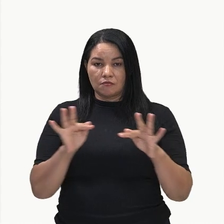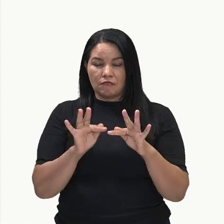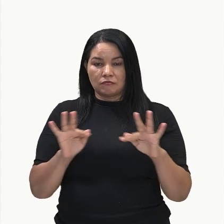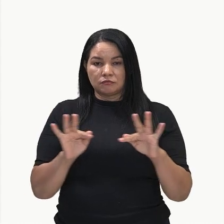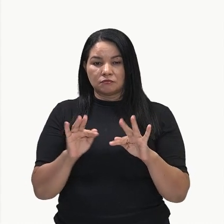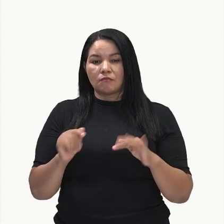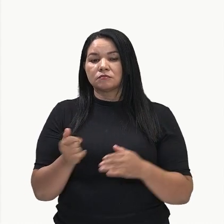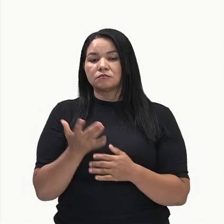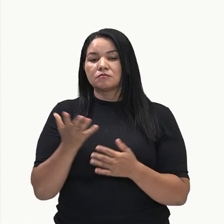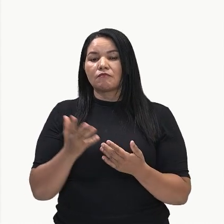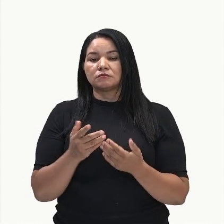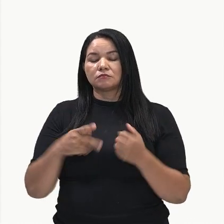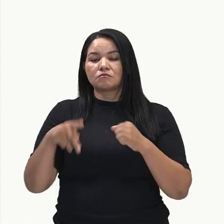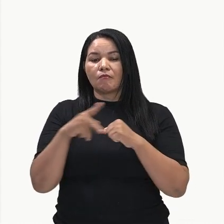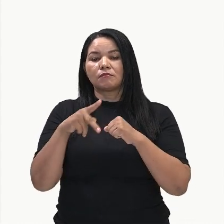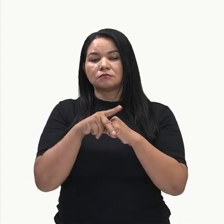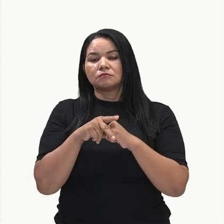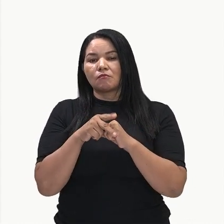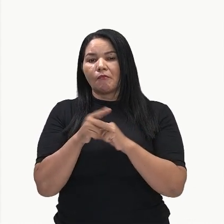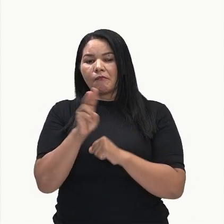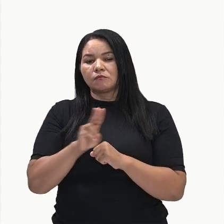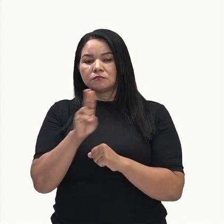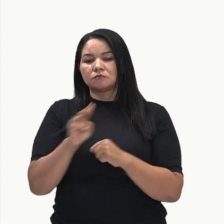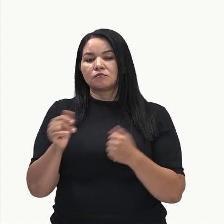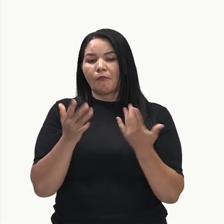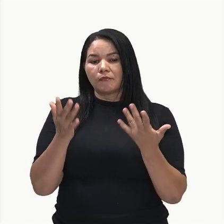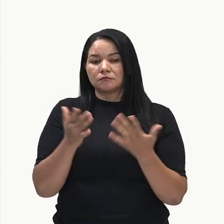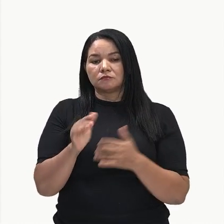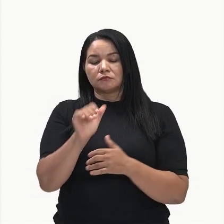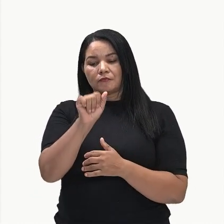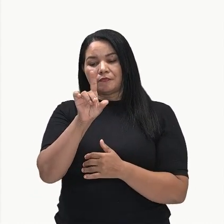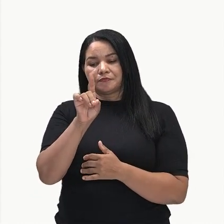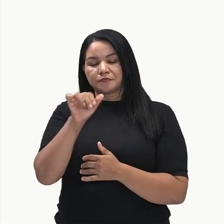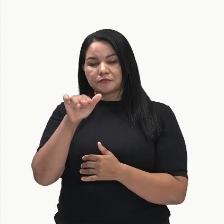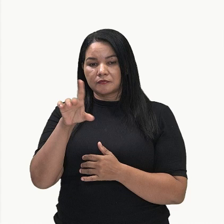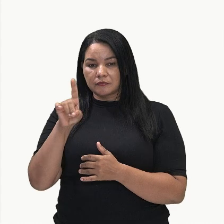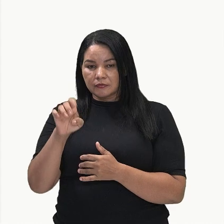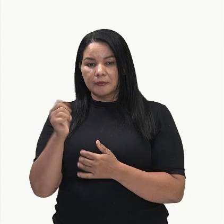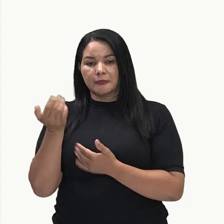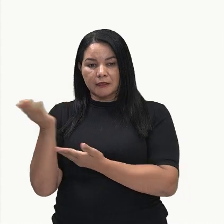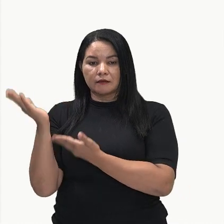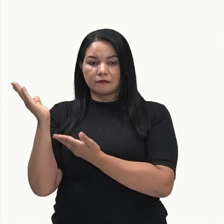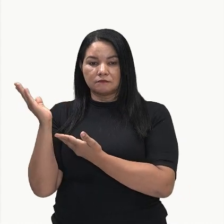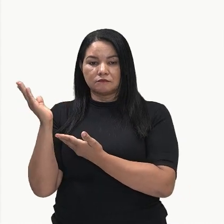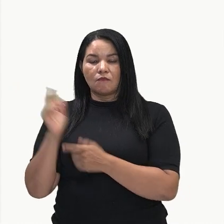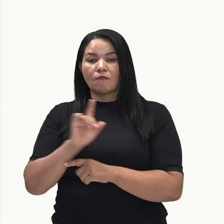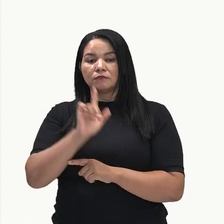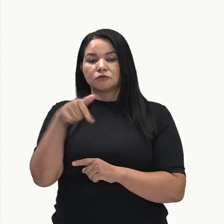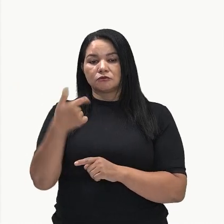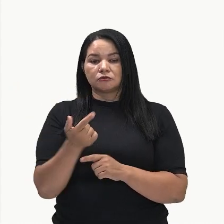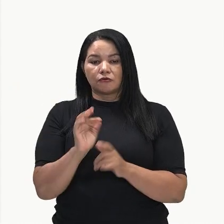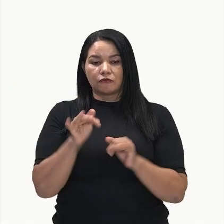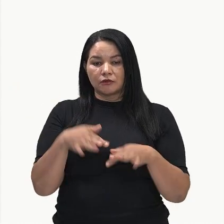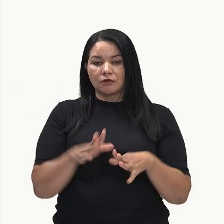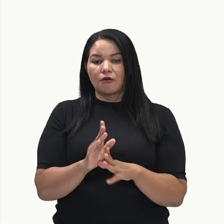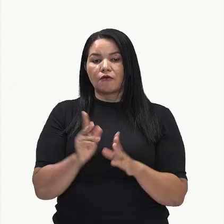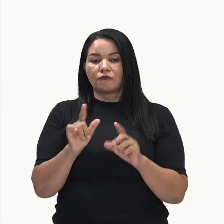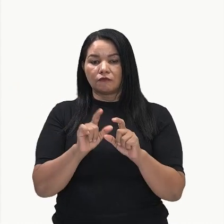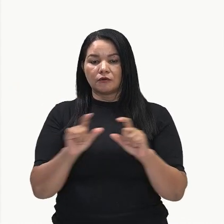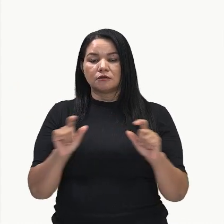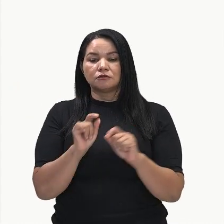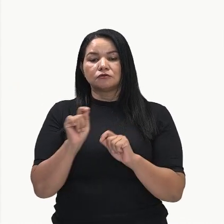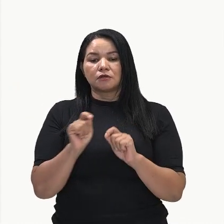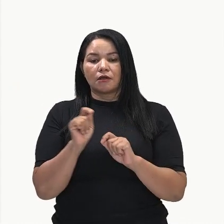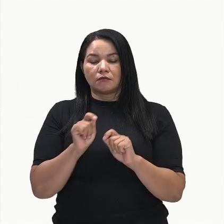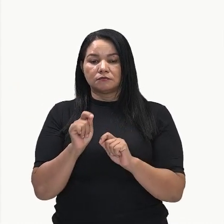nubes que passam? Olha, que é movimento, né? Aonde, ok? Dios mío, que es eso? Eu